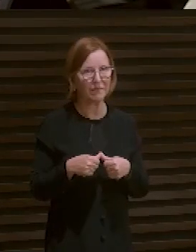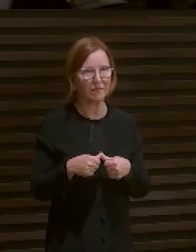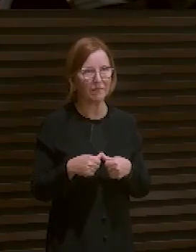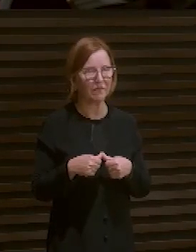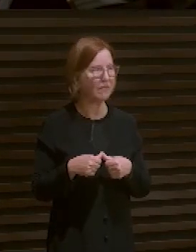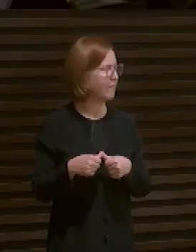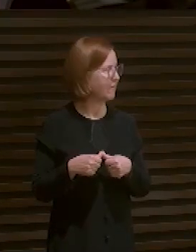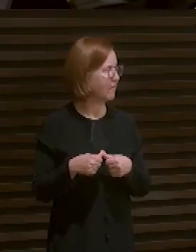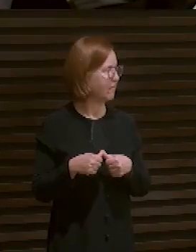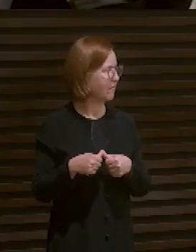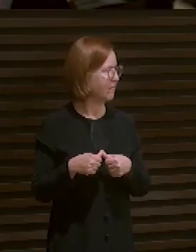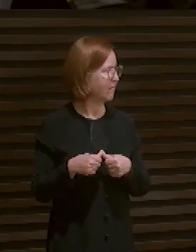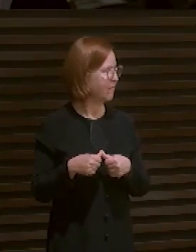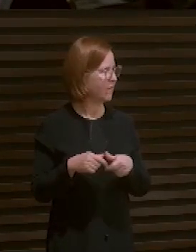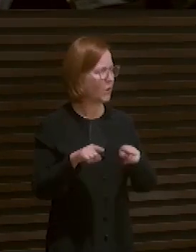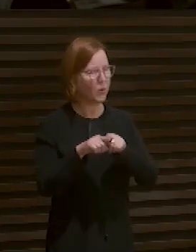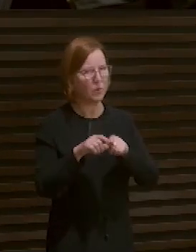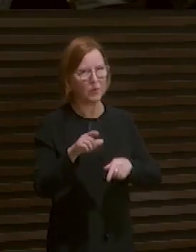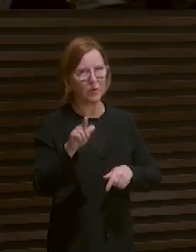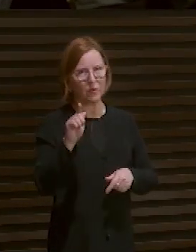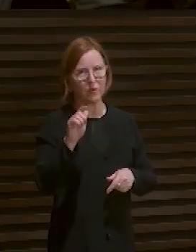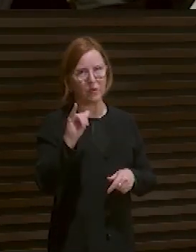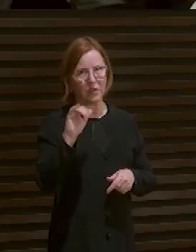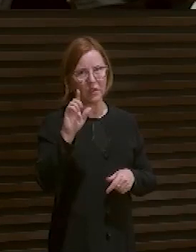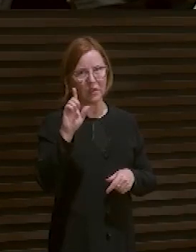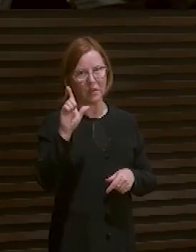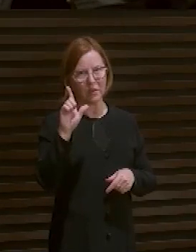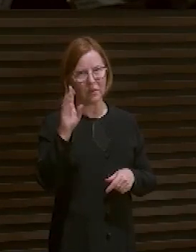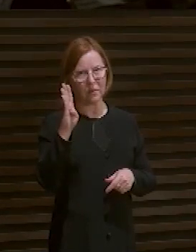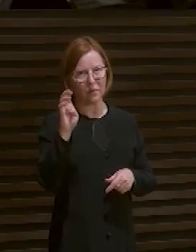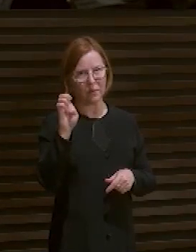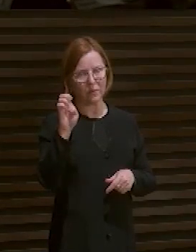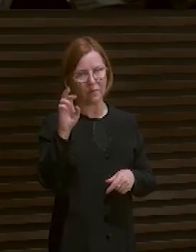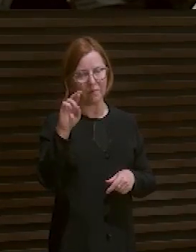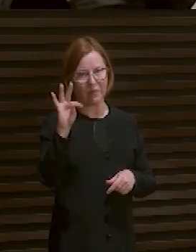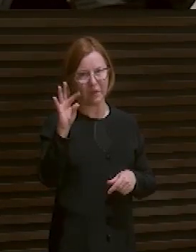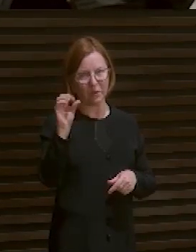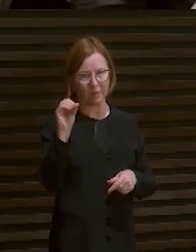o irmão Gilberto, lá no Piauí,